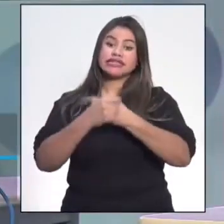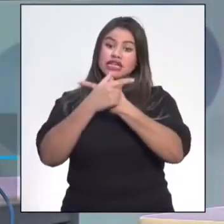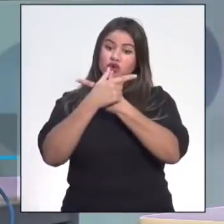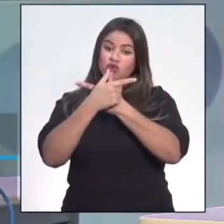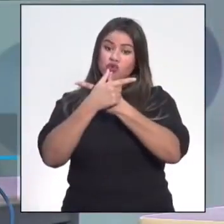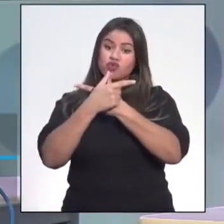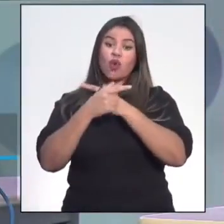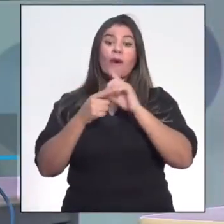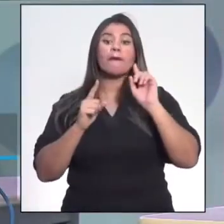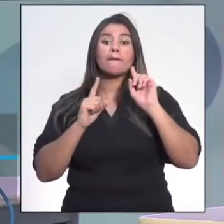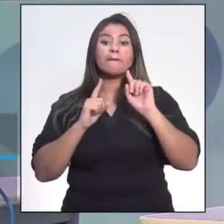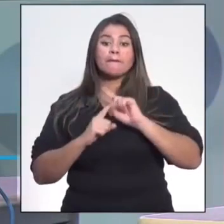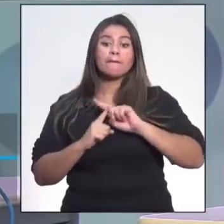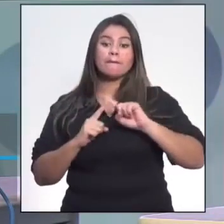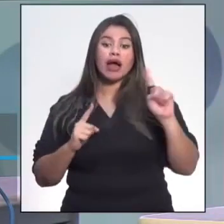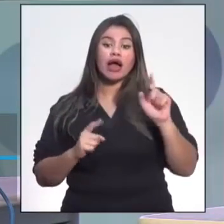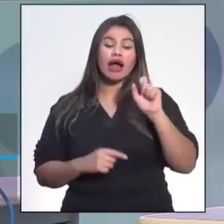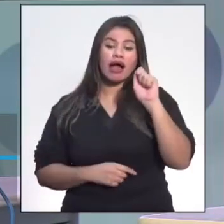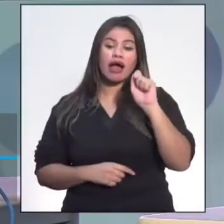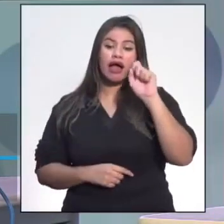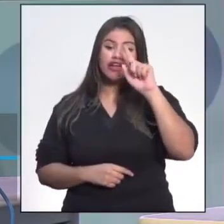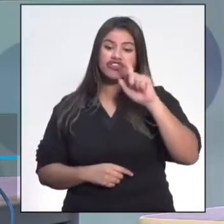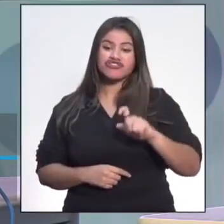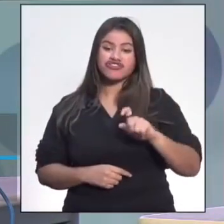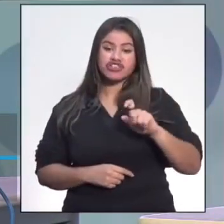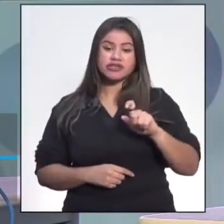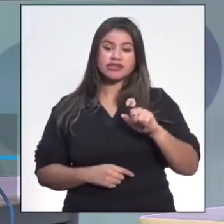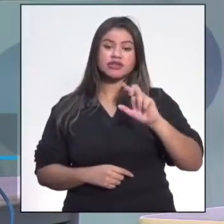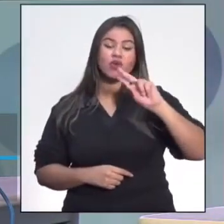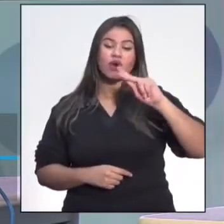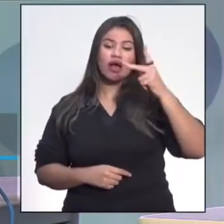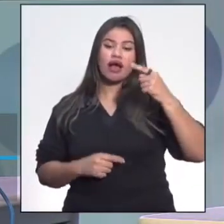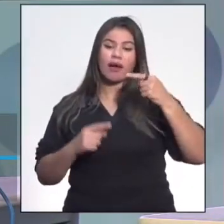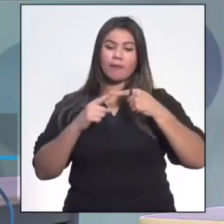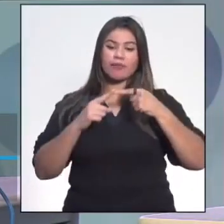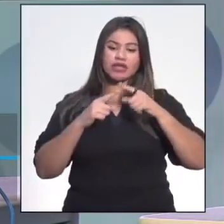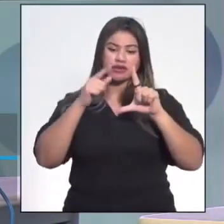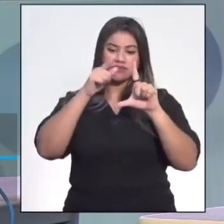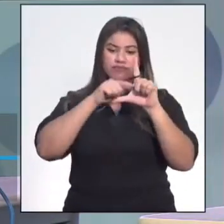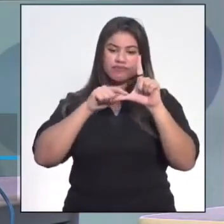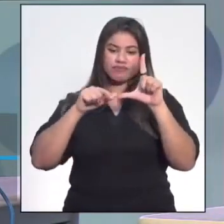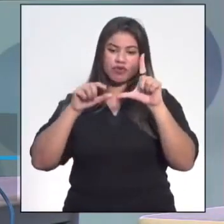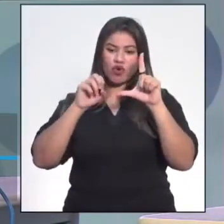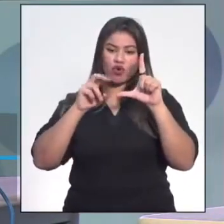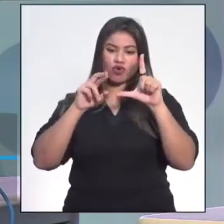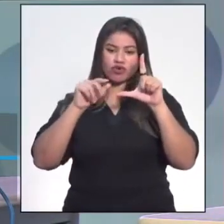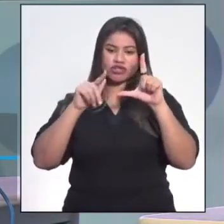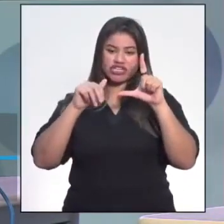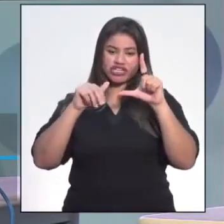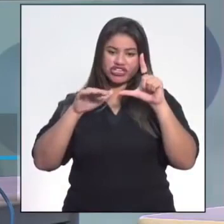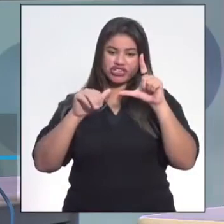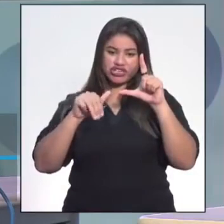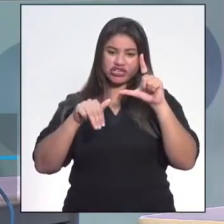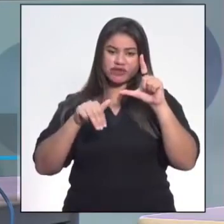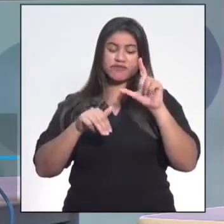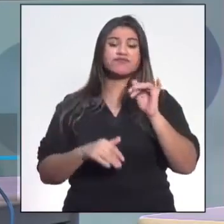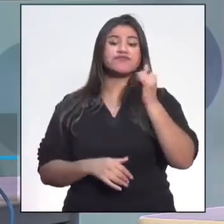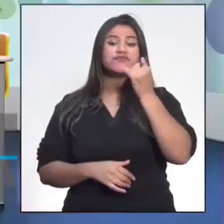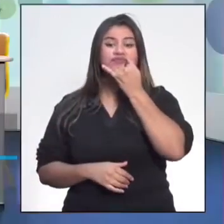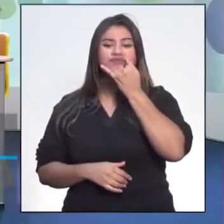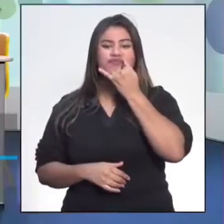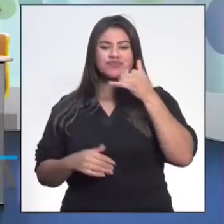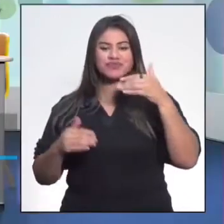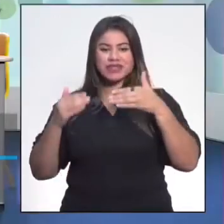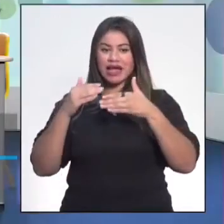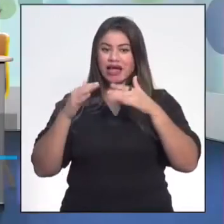AX² significa que vai estar o vértice na origem, sim? Então vamos continuar, por favor, próximo slide. Não põe não,